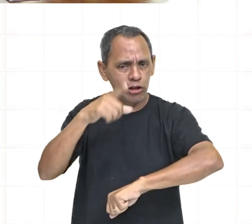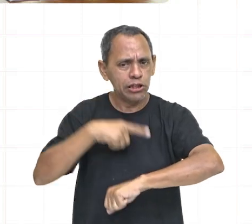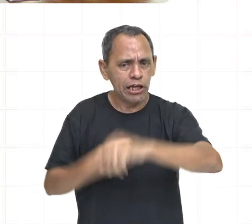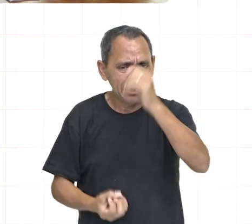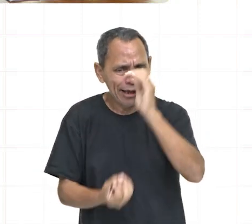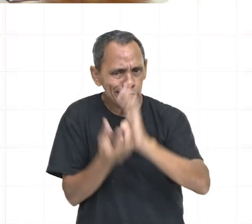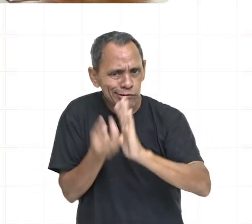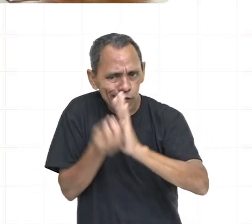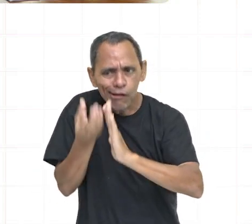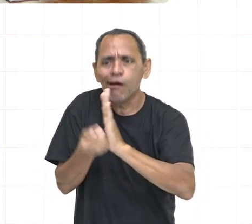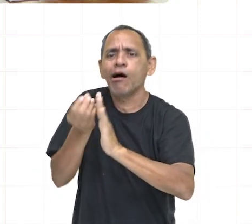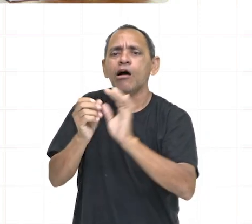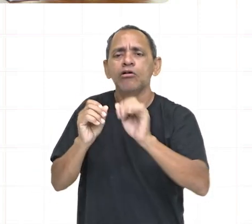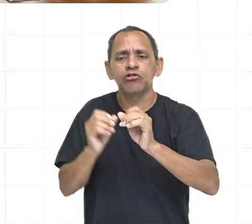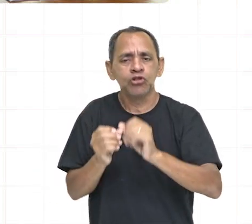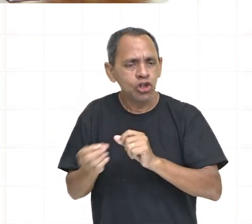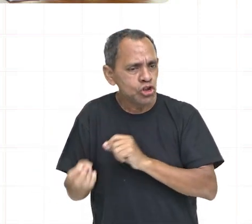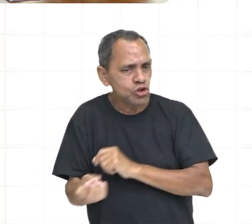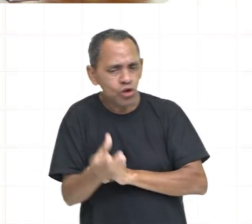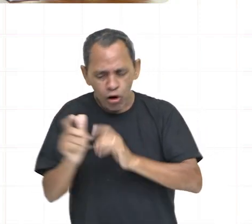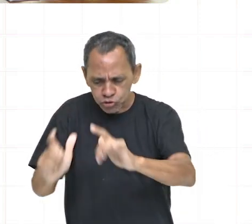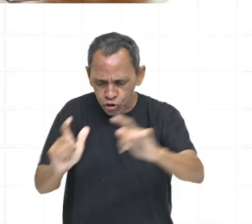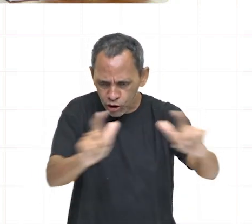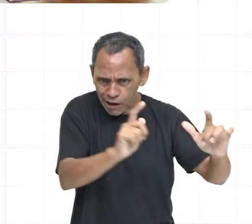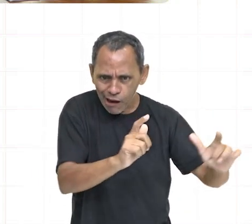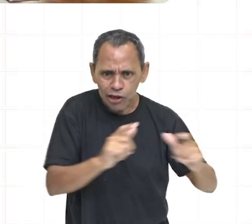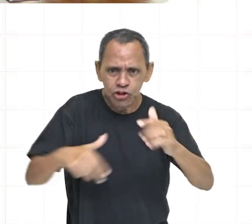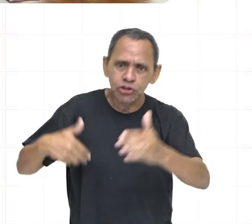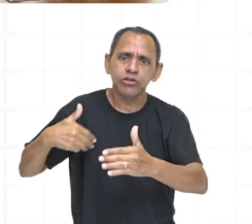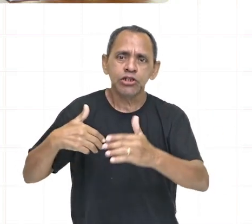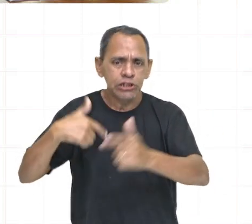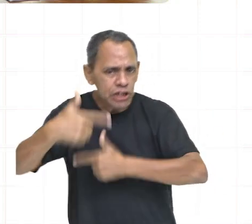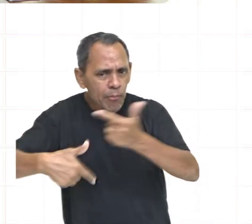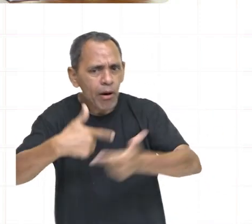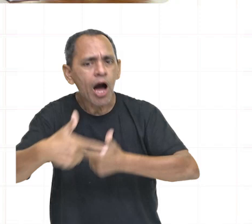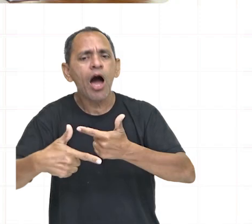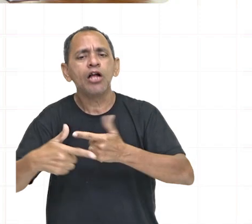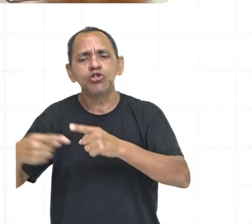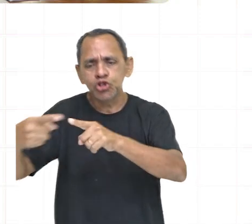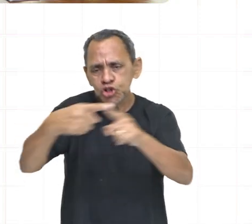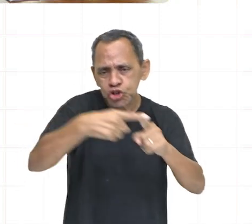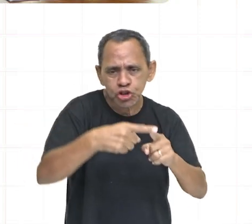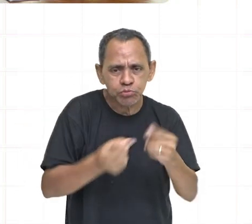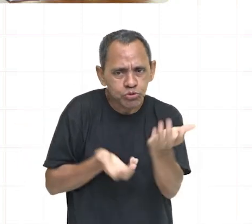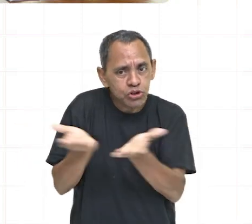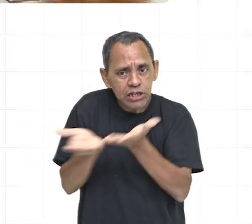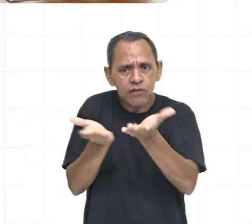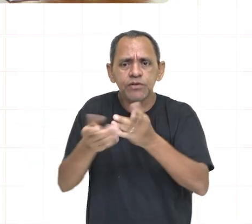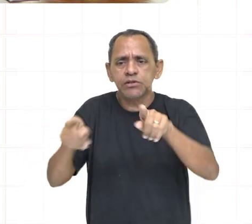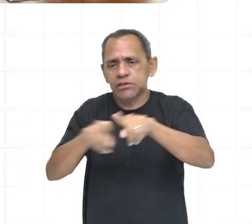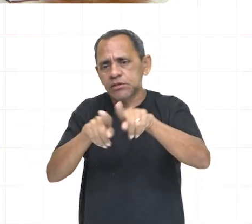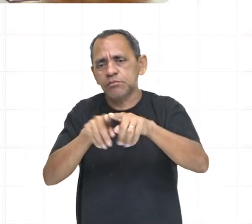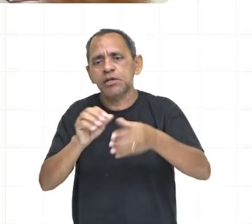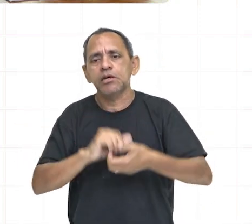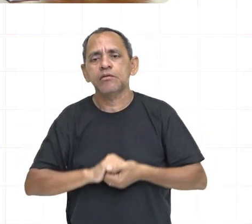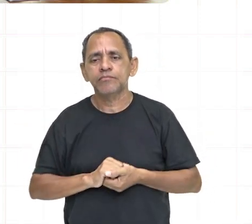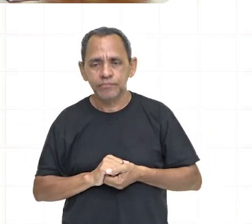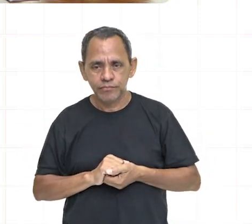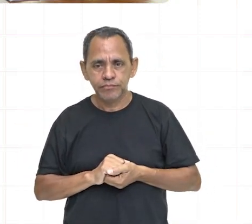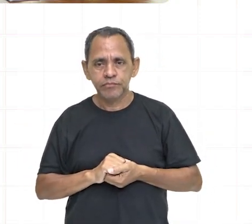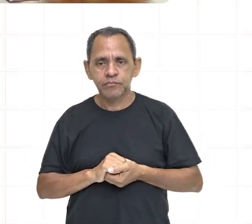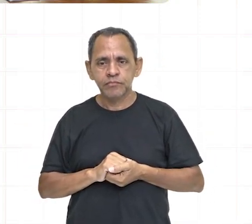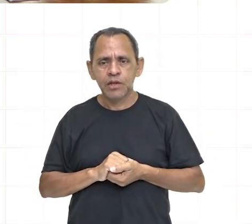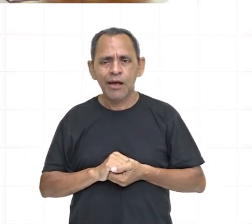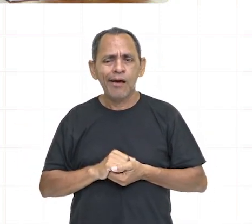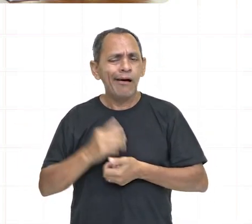trabalho, novos produtos, novas modalidades de serviços. Outro dia eu estava